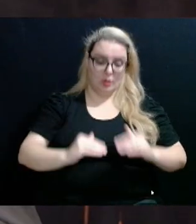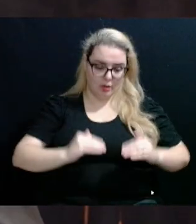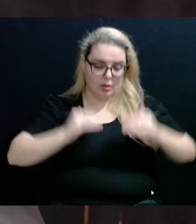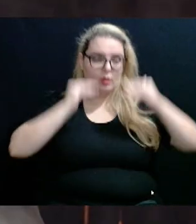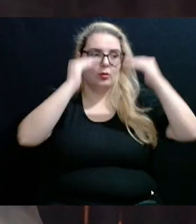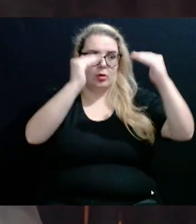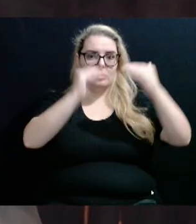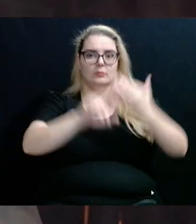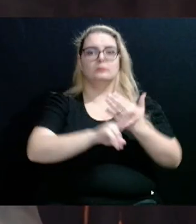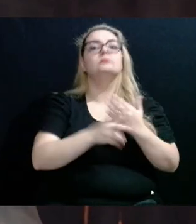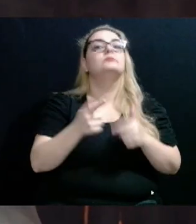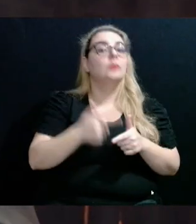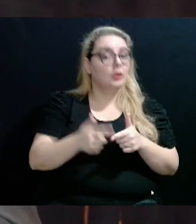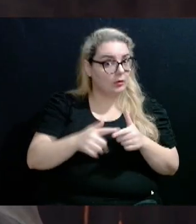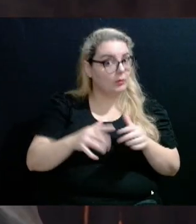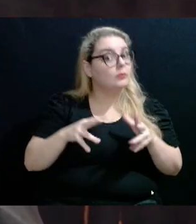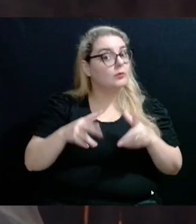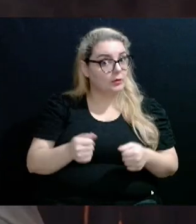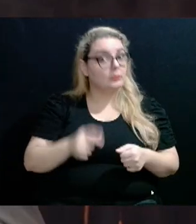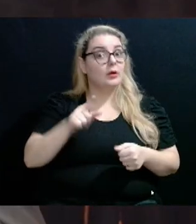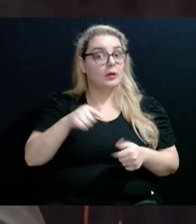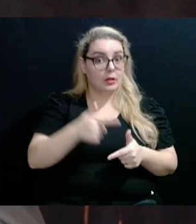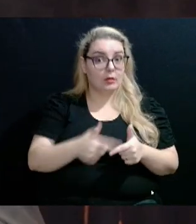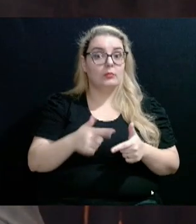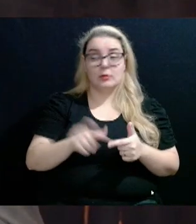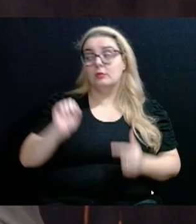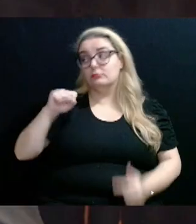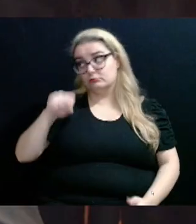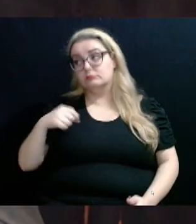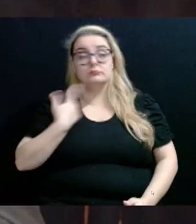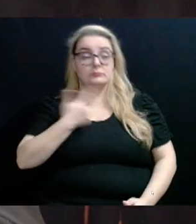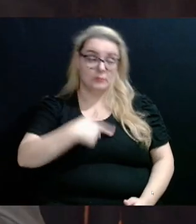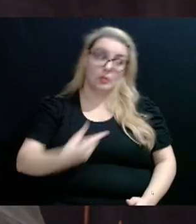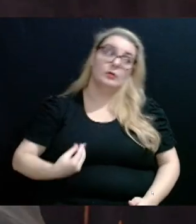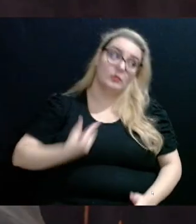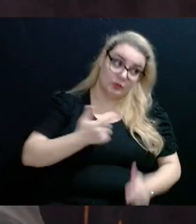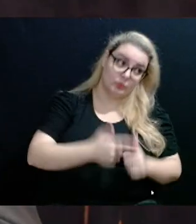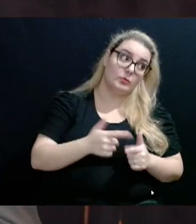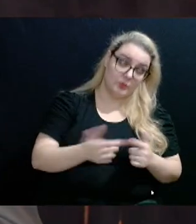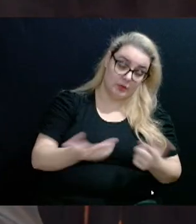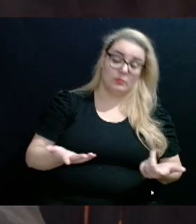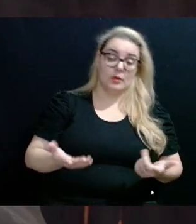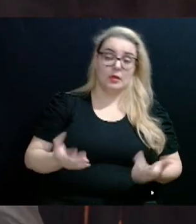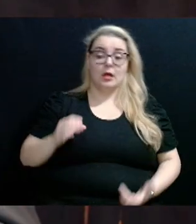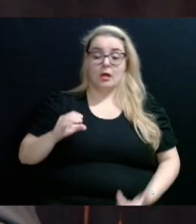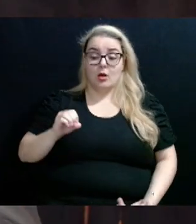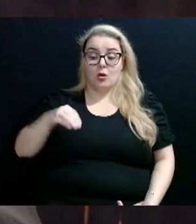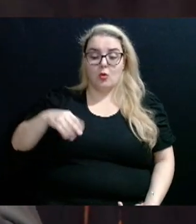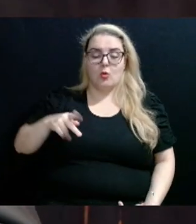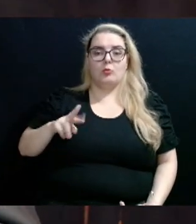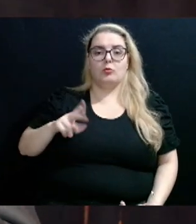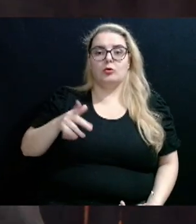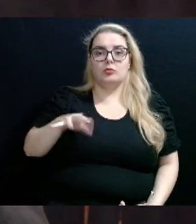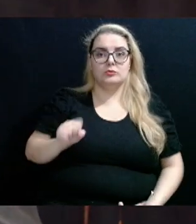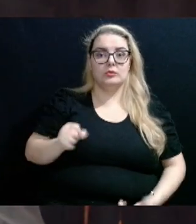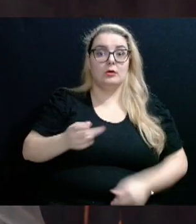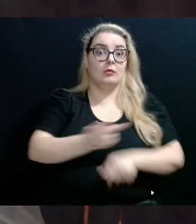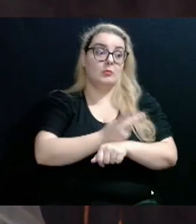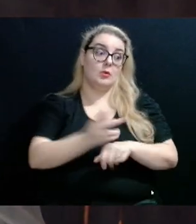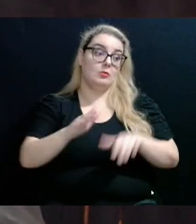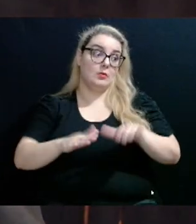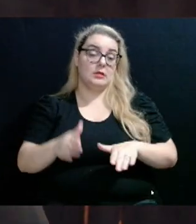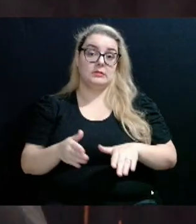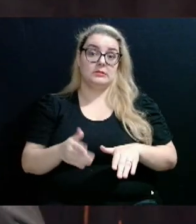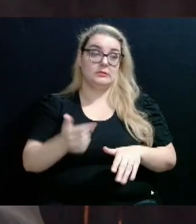é um problema na nossa vida. Então essa compulsão, né, essa busca muitas vezes desenfreada para realizar